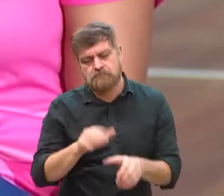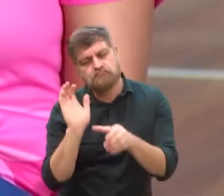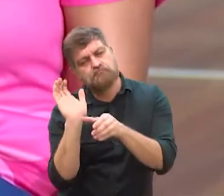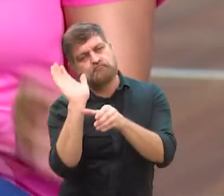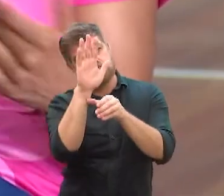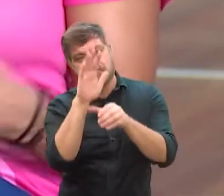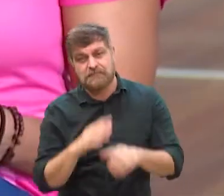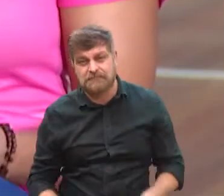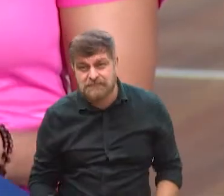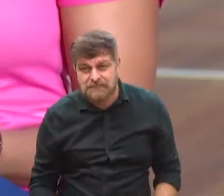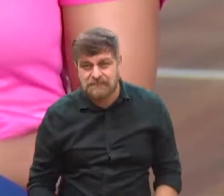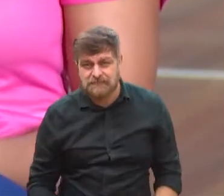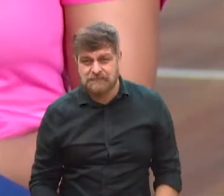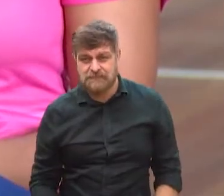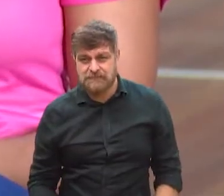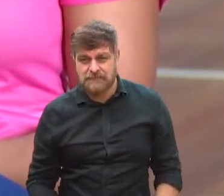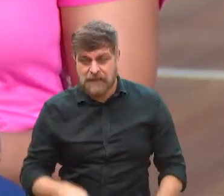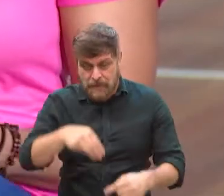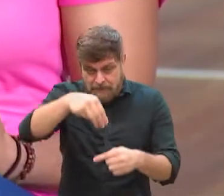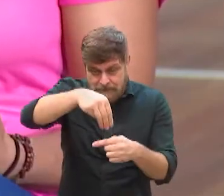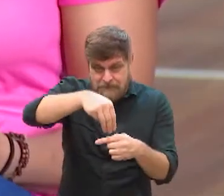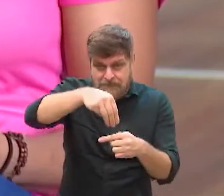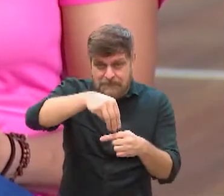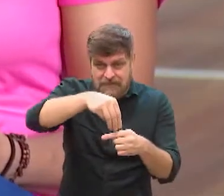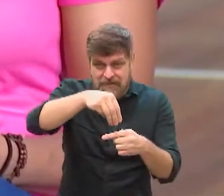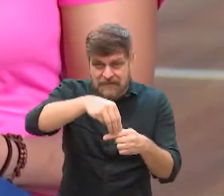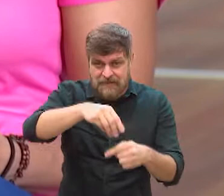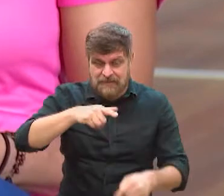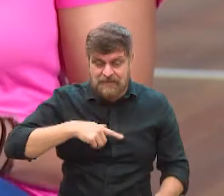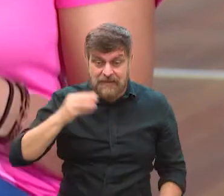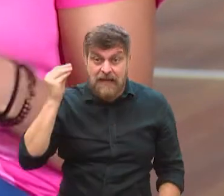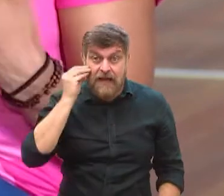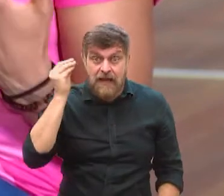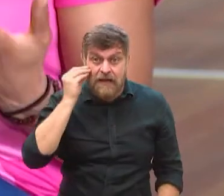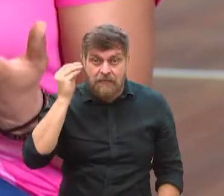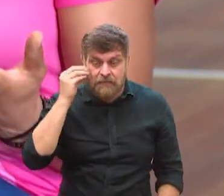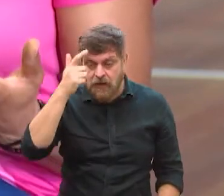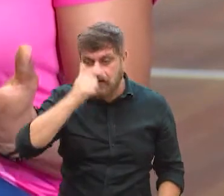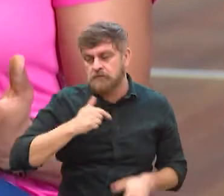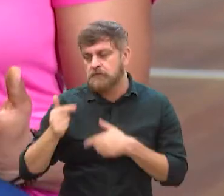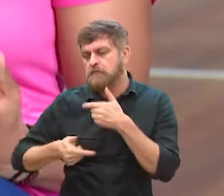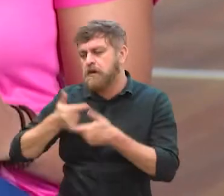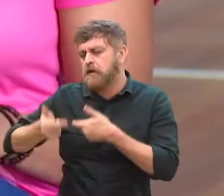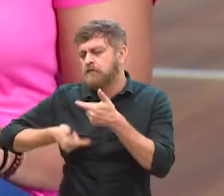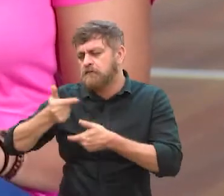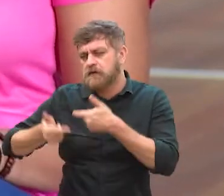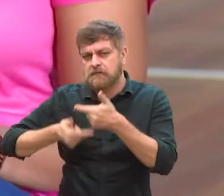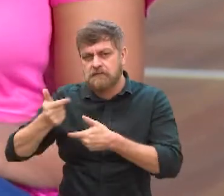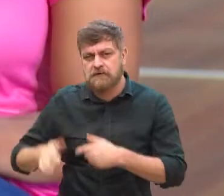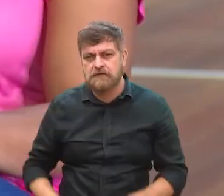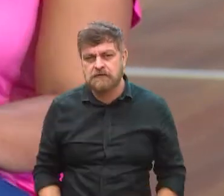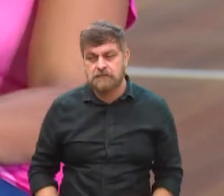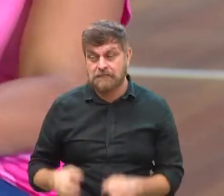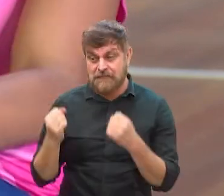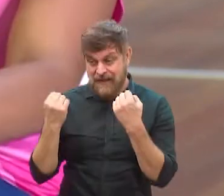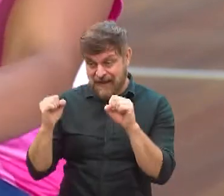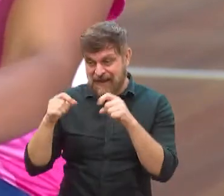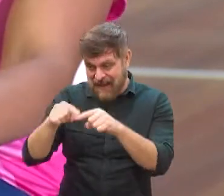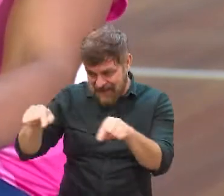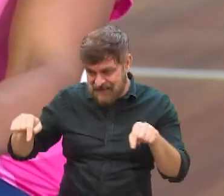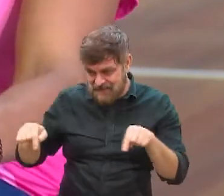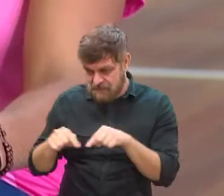jogando. E lá em Maringá que surgiu a oportunidade. Na época eu estava trabalhando, também eu trabalhava numa academia